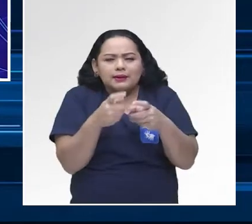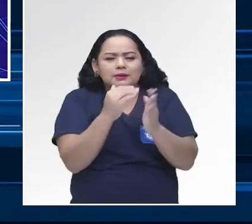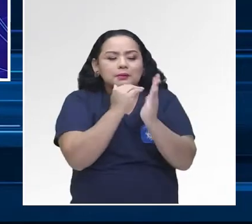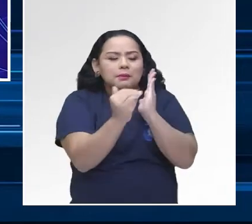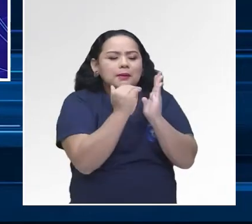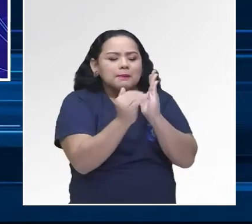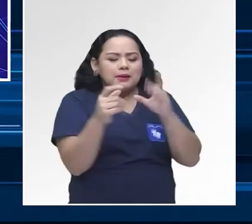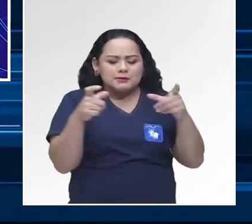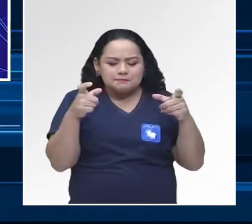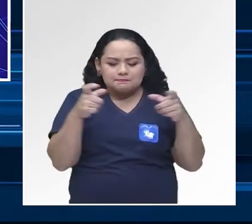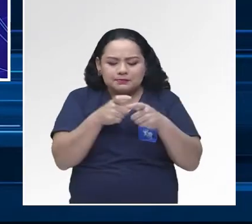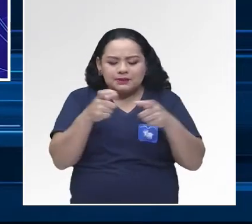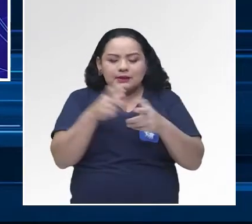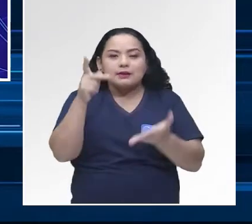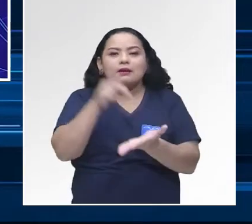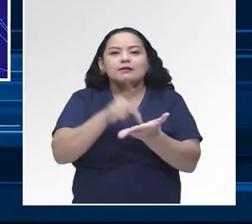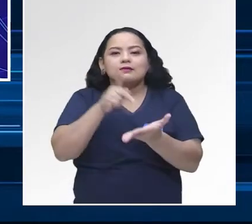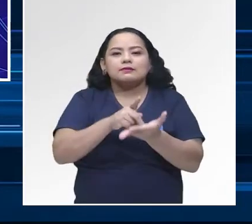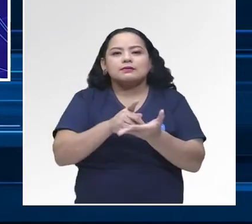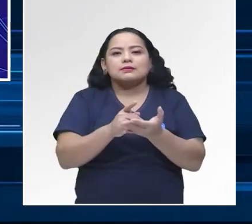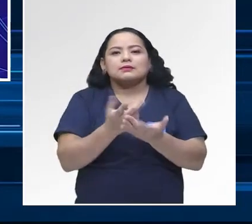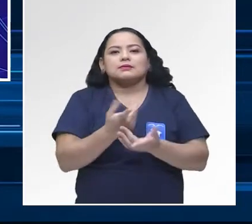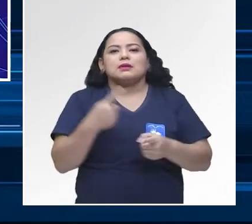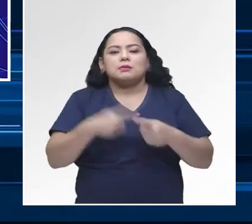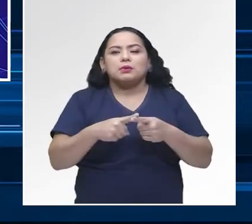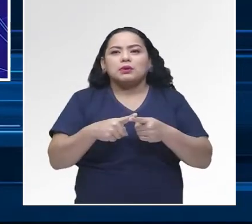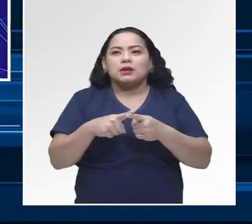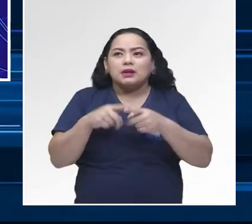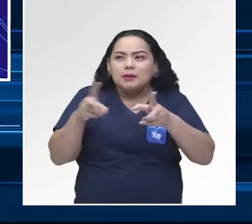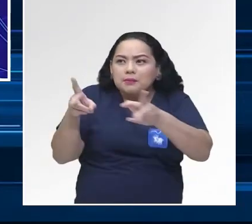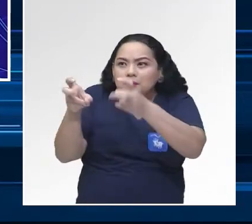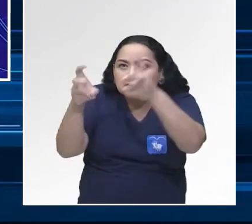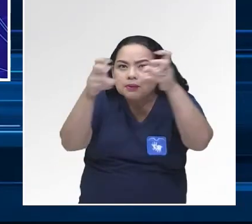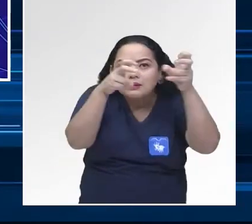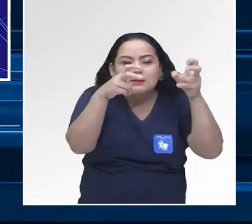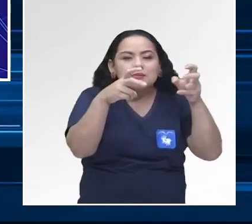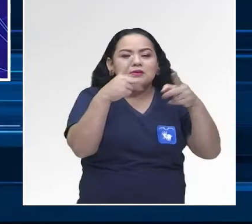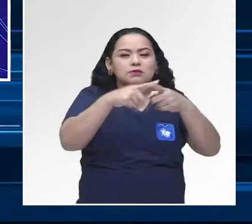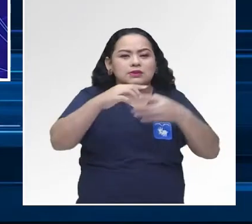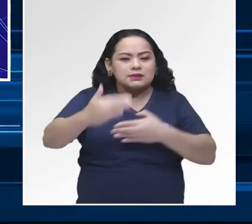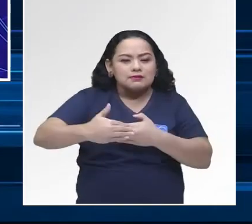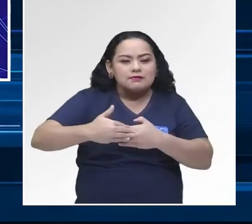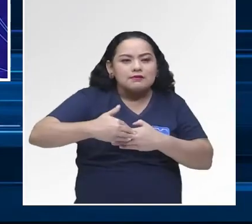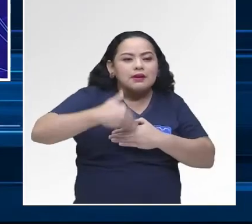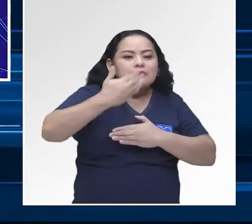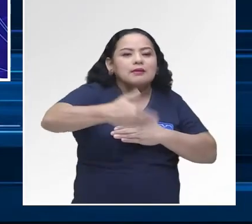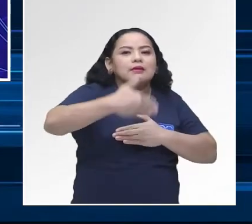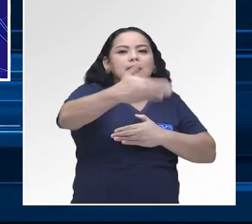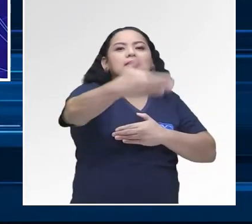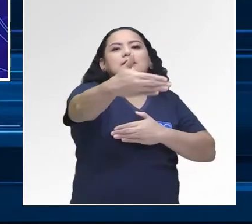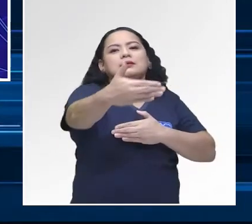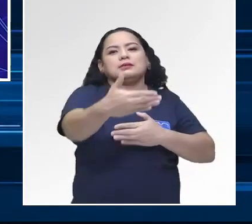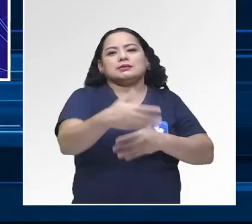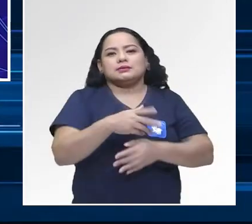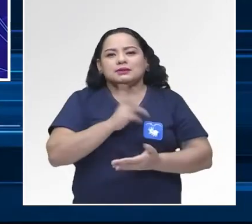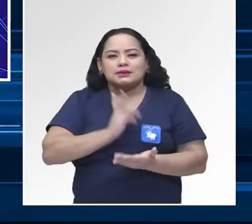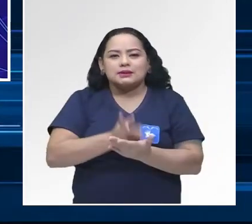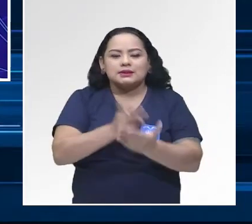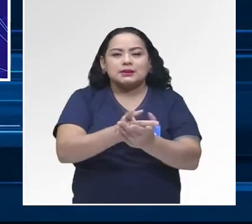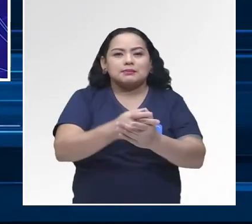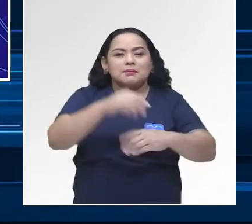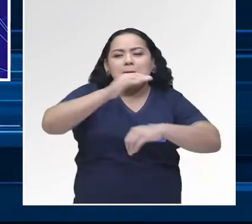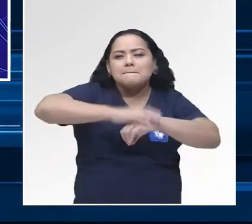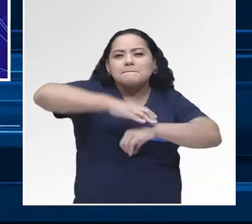fragmento da realidade que se apresenta para você ali. Você vai além disso, né? Você vai sempre um pouco